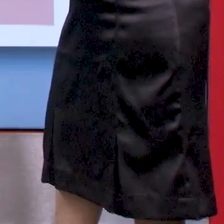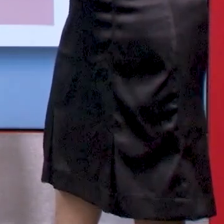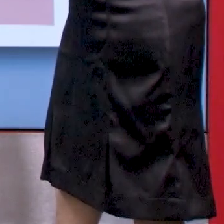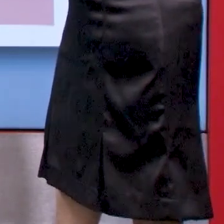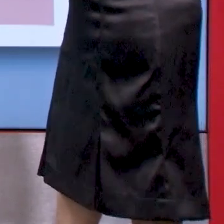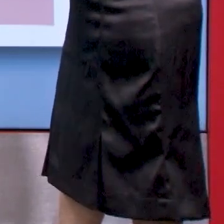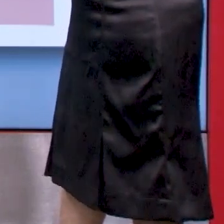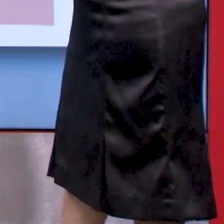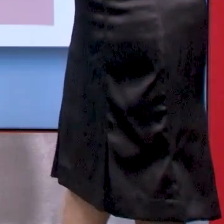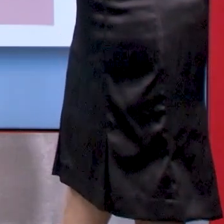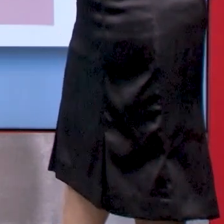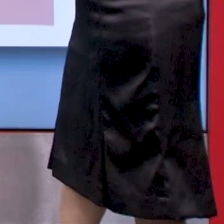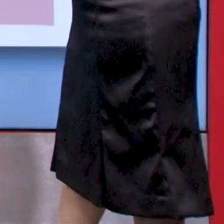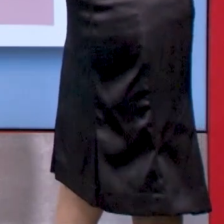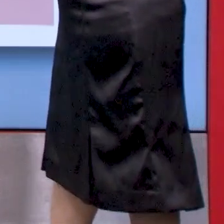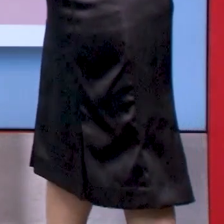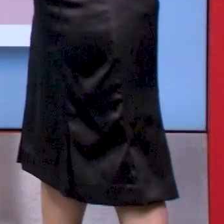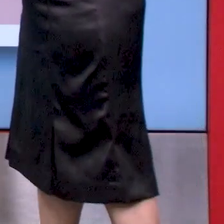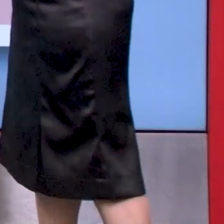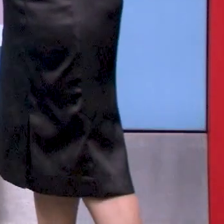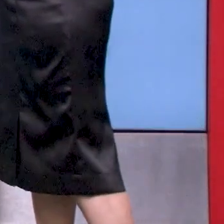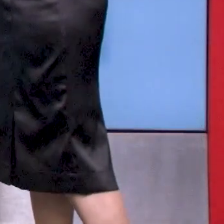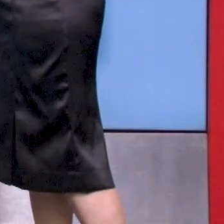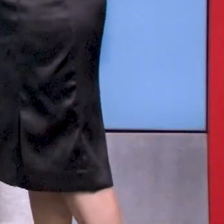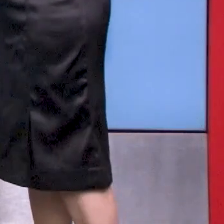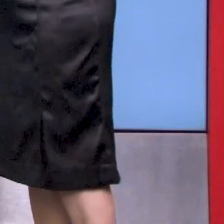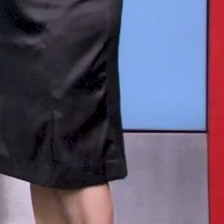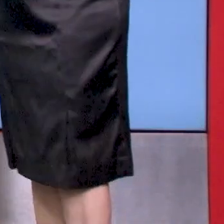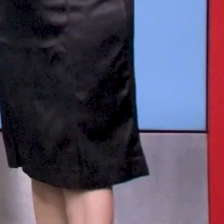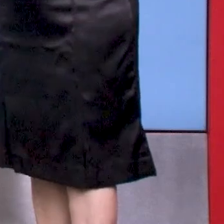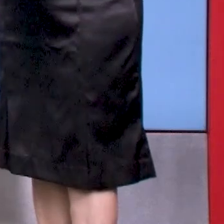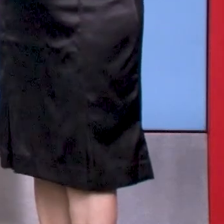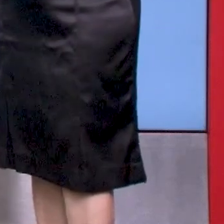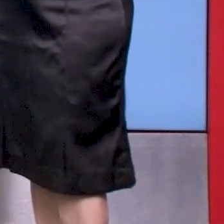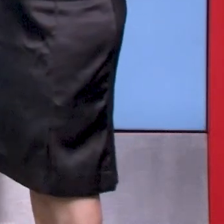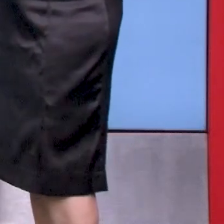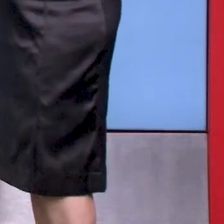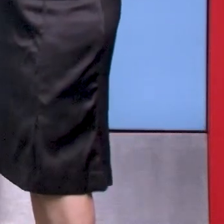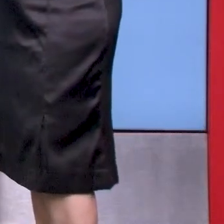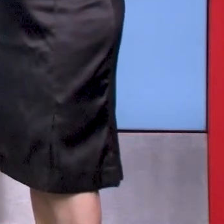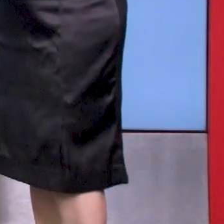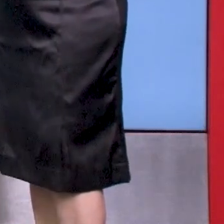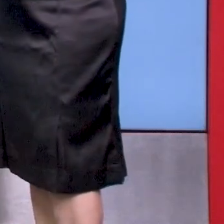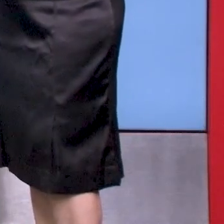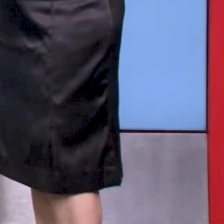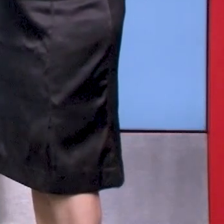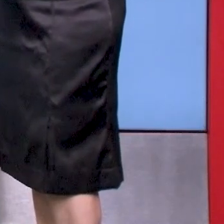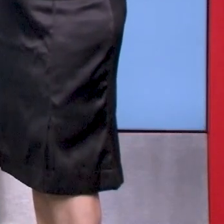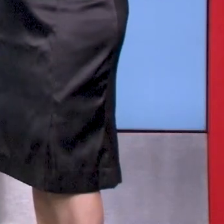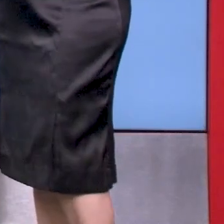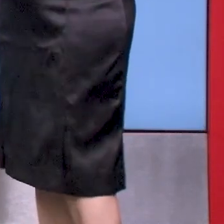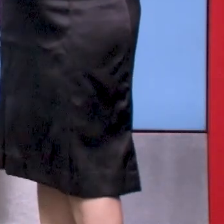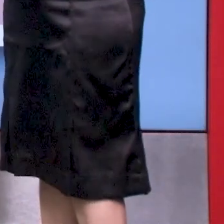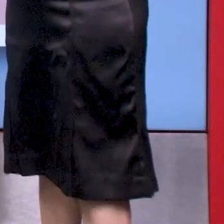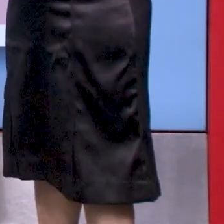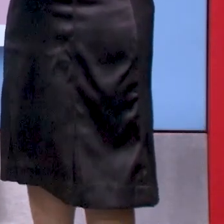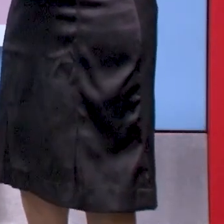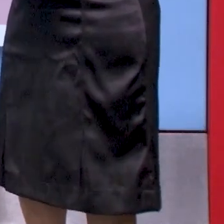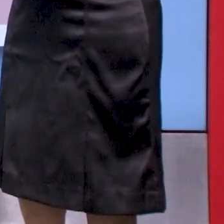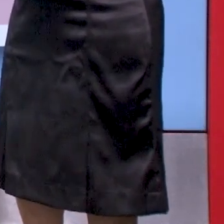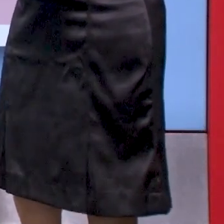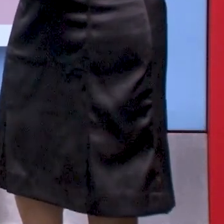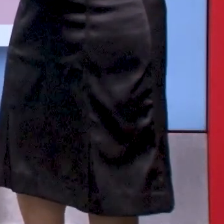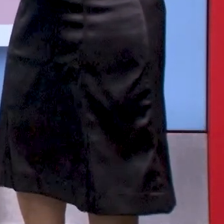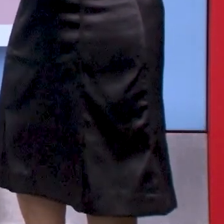que seja preenchida. Como que devo preencher esta ficha? Sou eu, pai Ou é